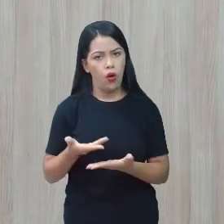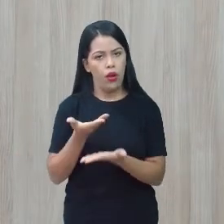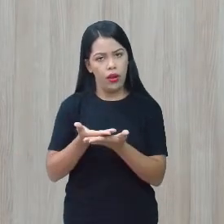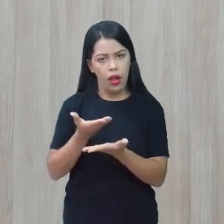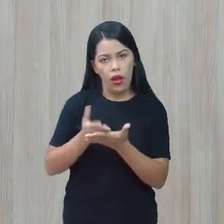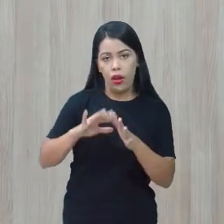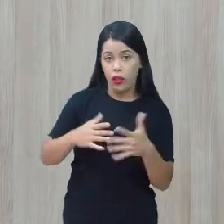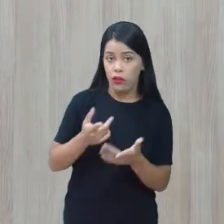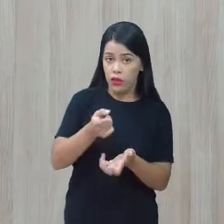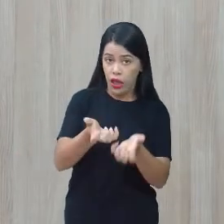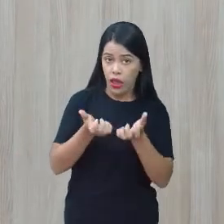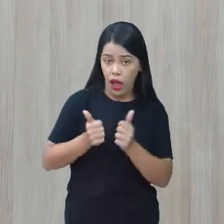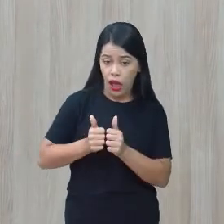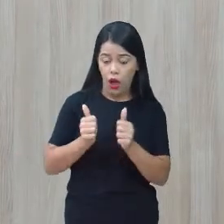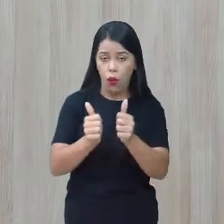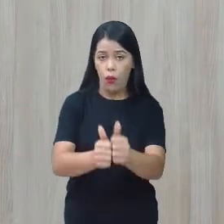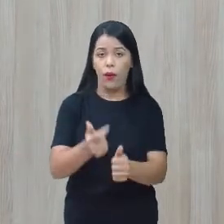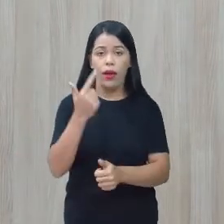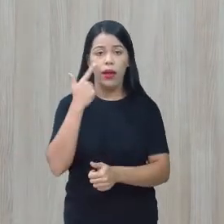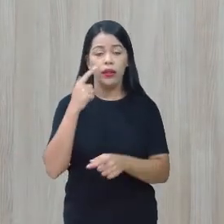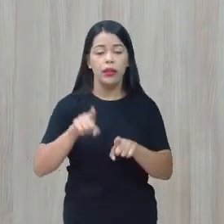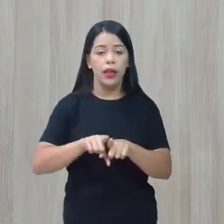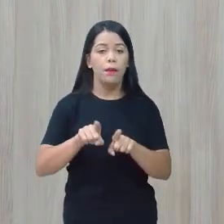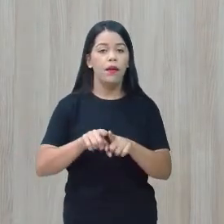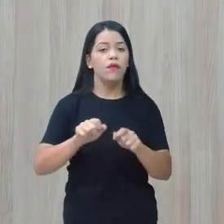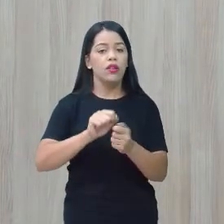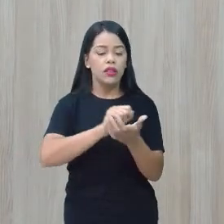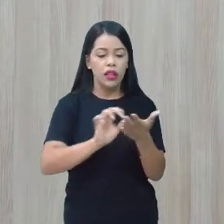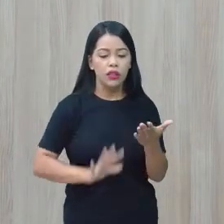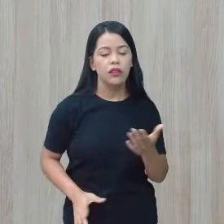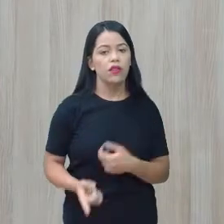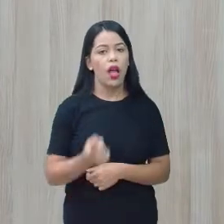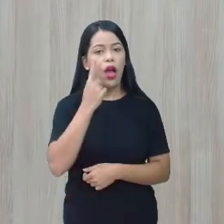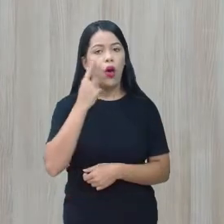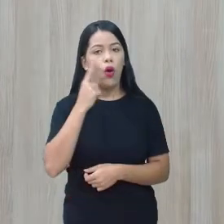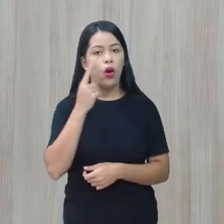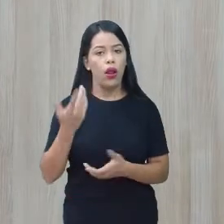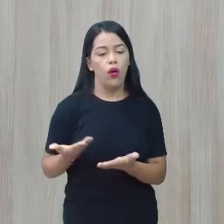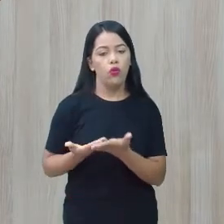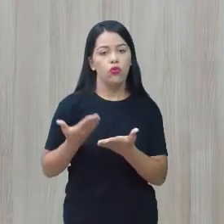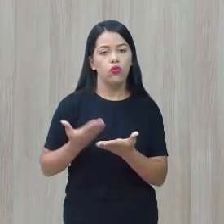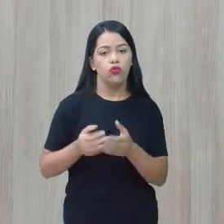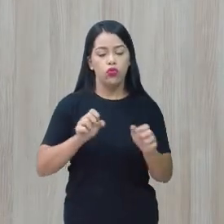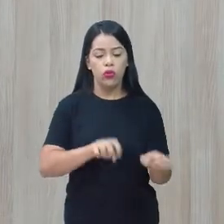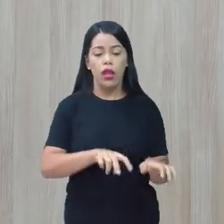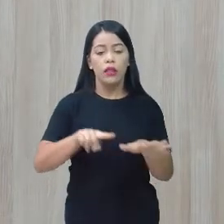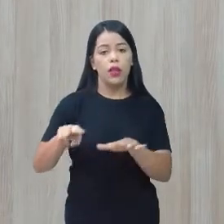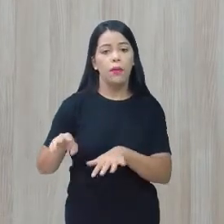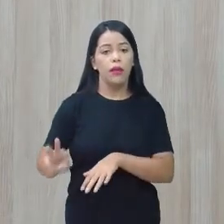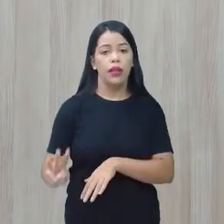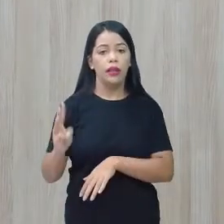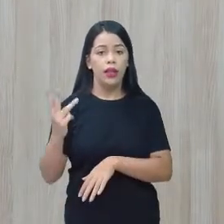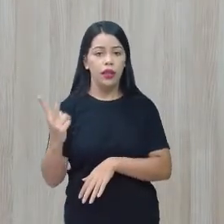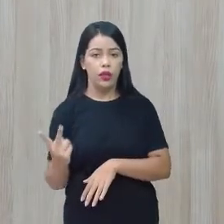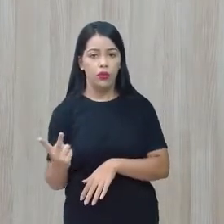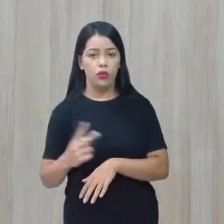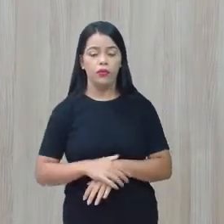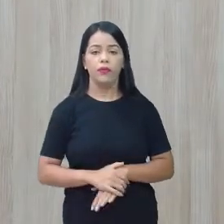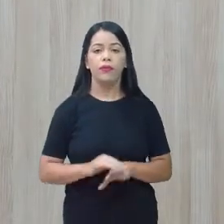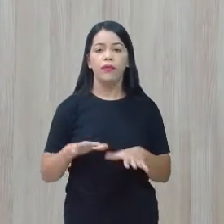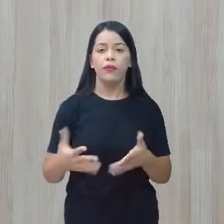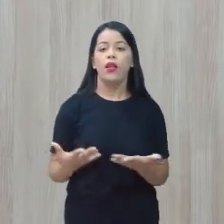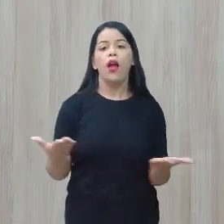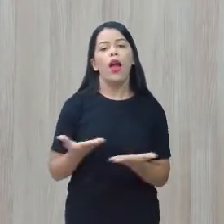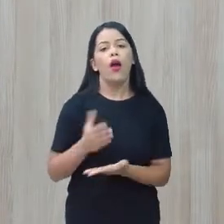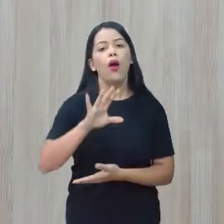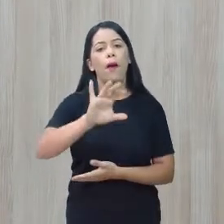e fazer os exercícios, dá uma olhadinha aí nesse plano de estudo da semana 32, tá certo? Bom, gente, pega aí o seu lápis e o seu